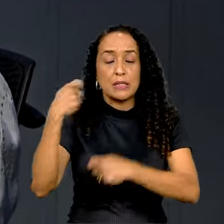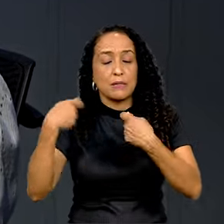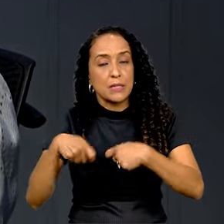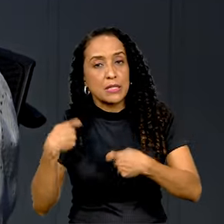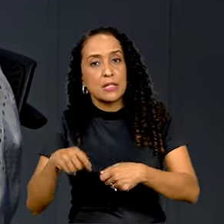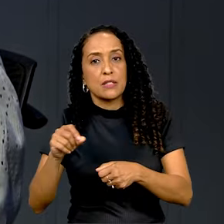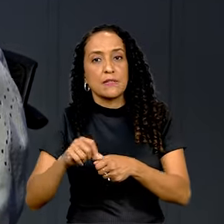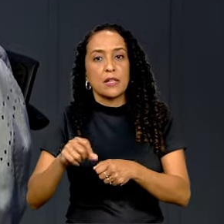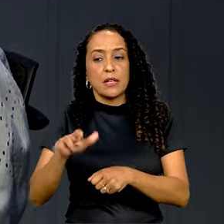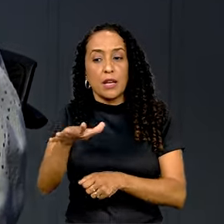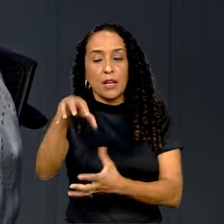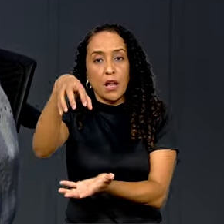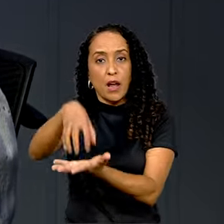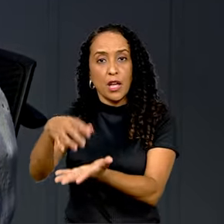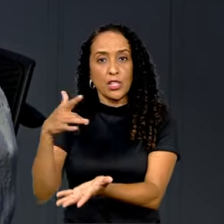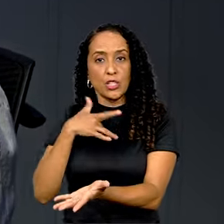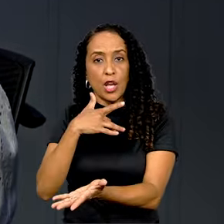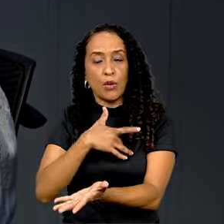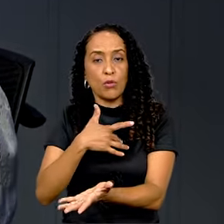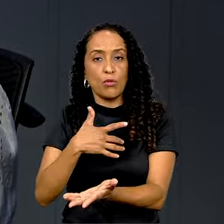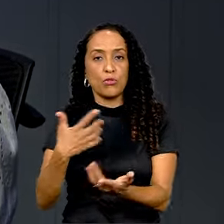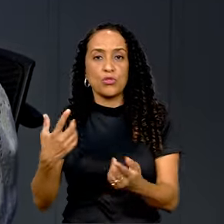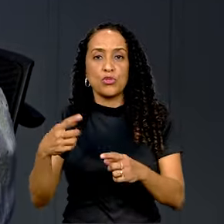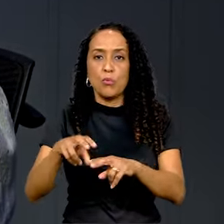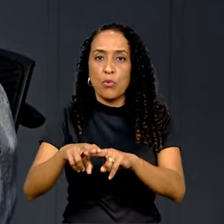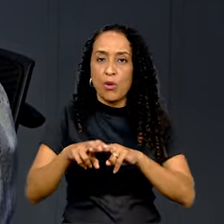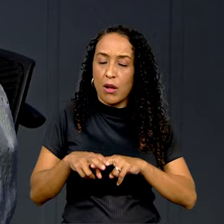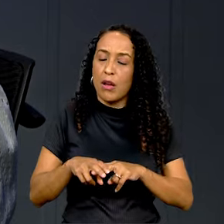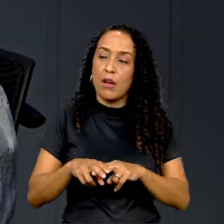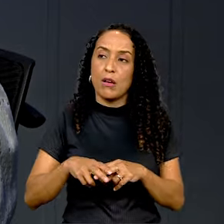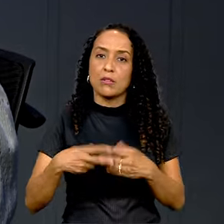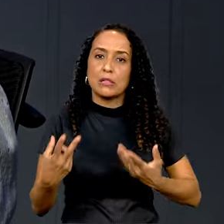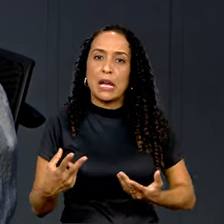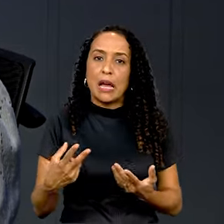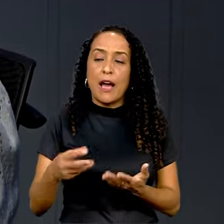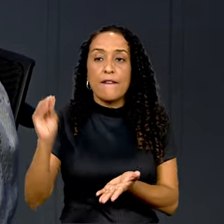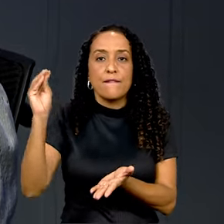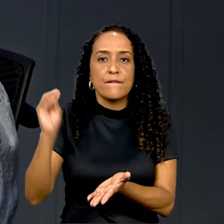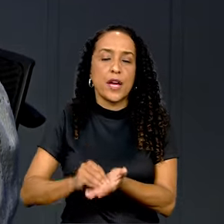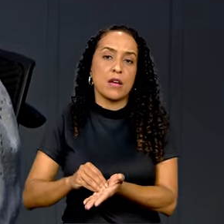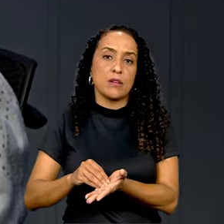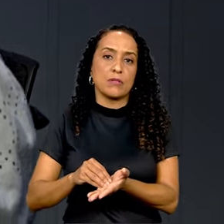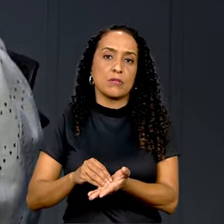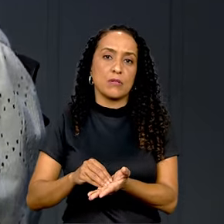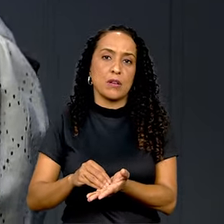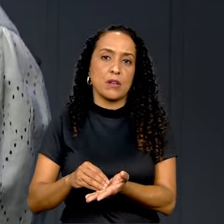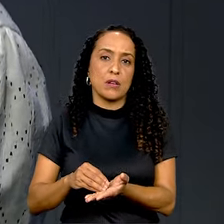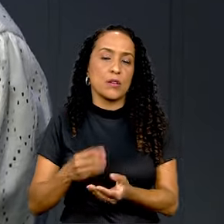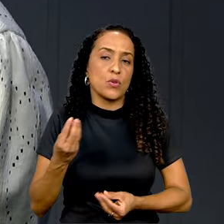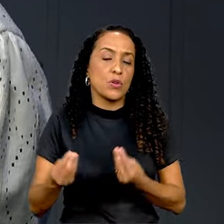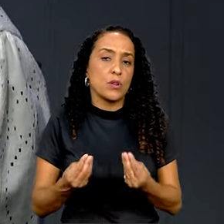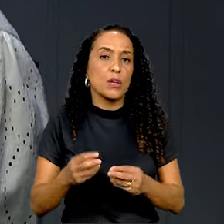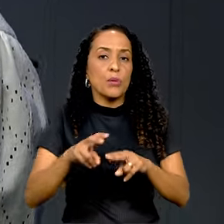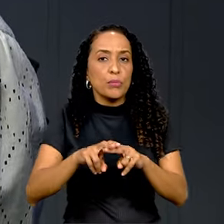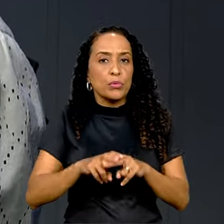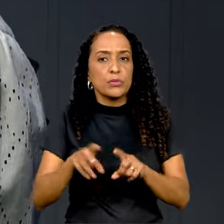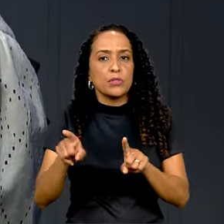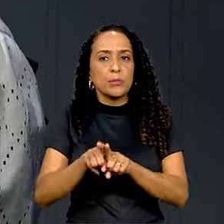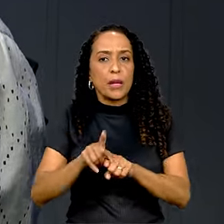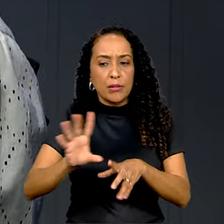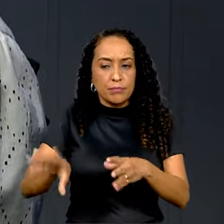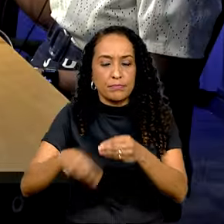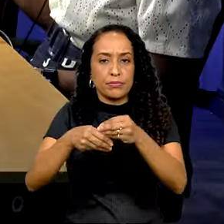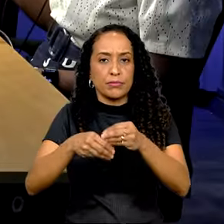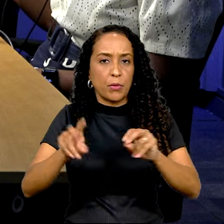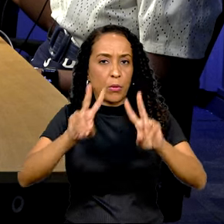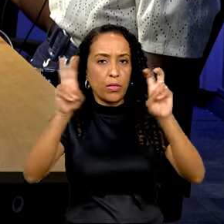tem que fazer na saúde na rede de saúde pela pela própria absencia a ausência que eu acabei de falar e por isso que entrou